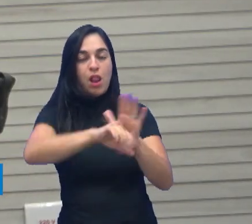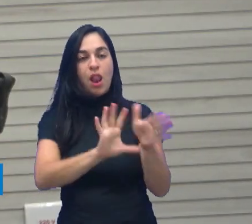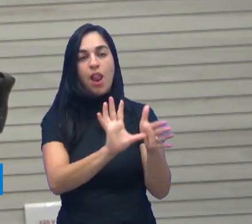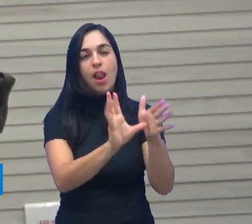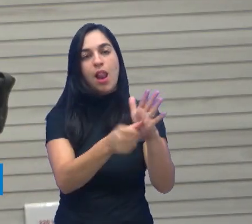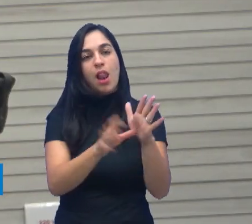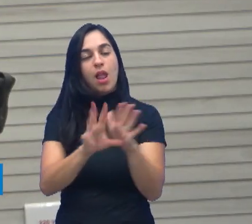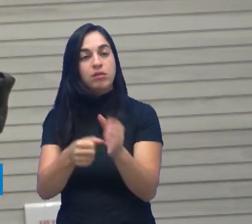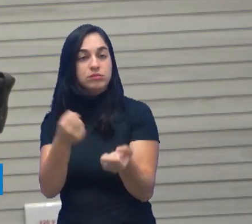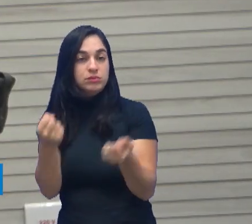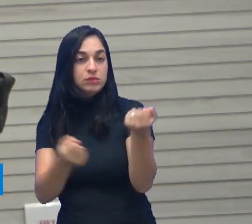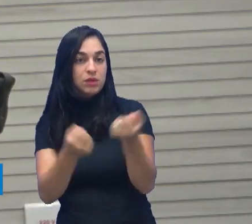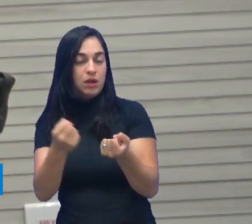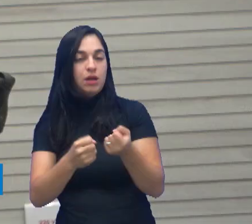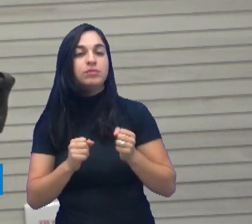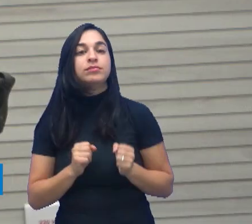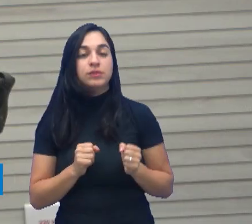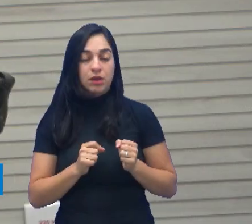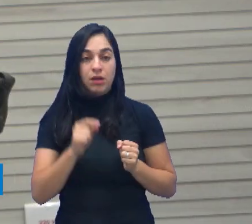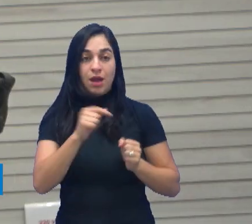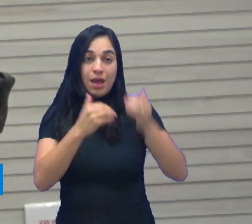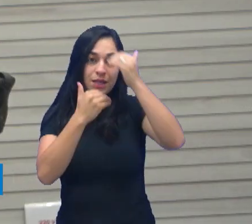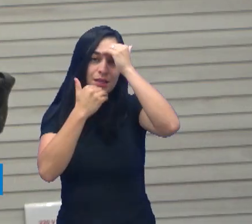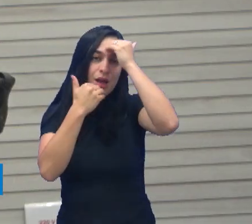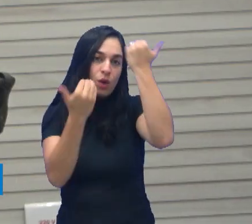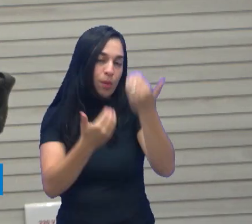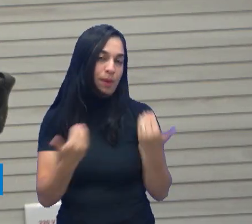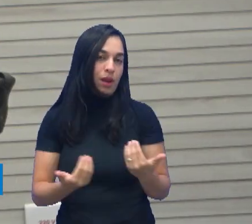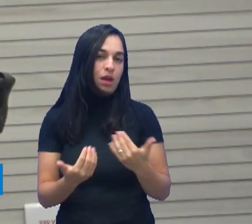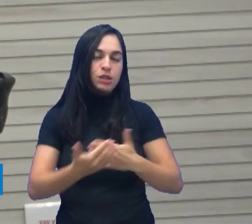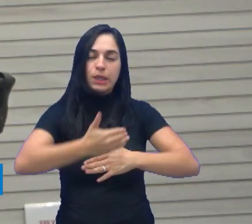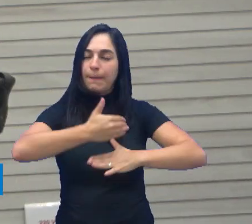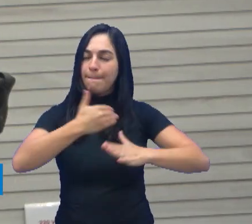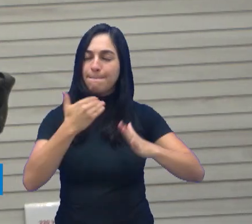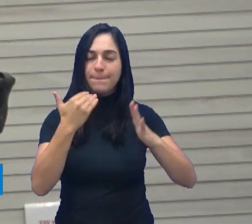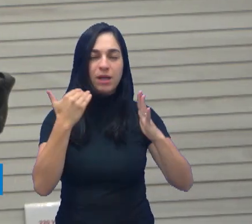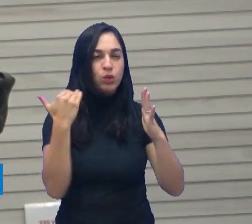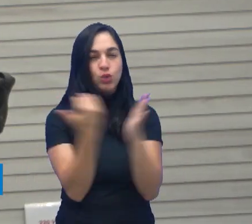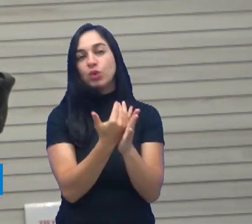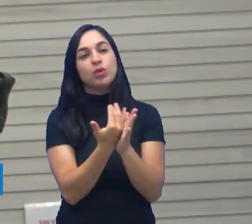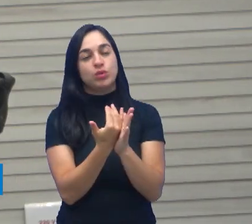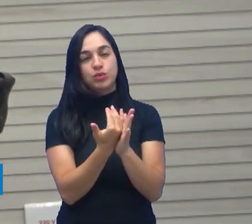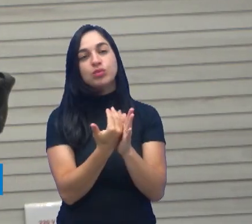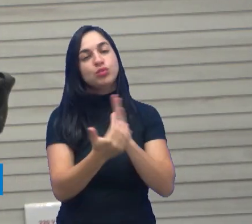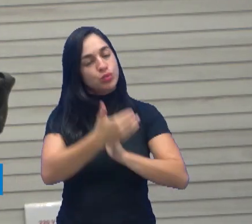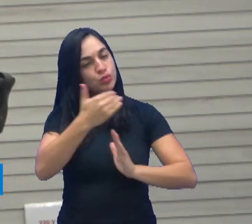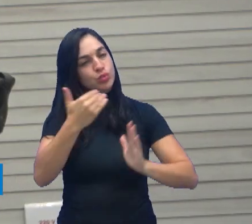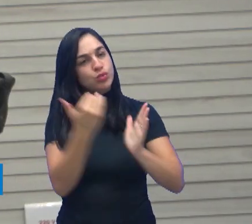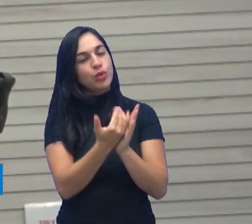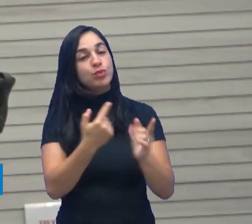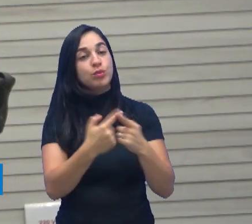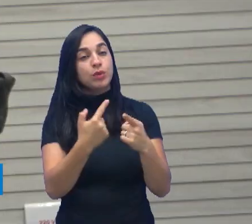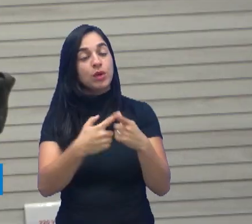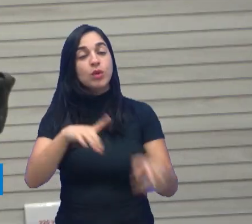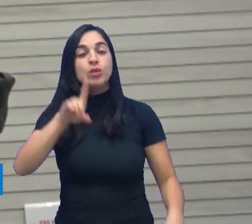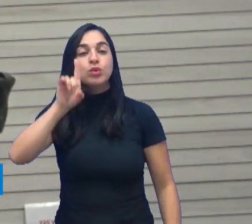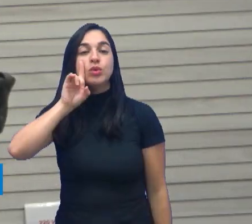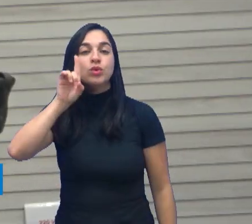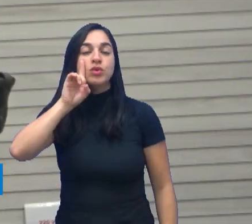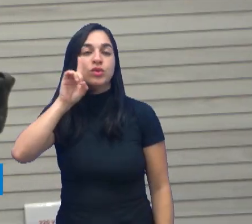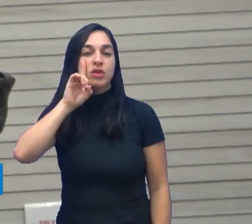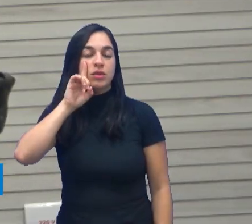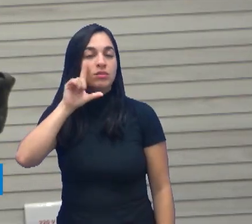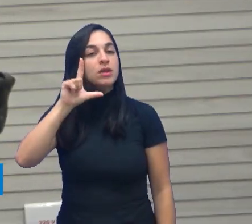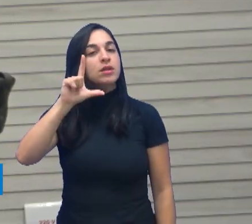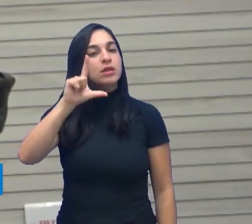Essa homenagem aqui, ela tem que ser para todos, viu, vereador? Para todos, porque todos os dias tem um